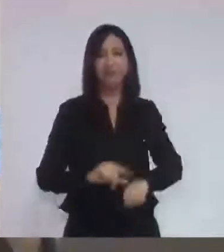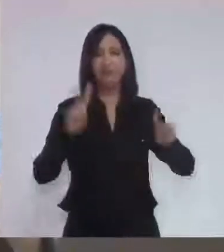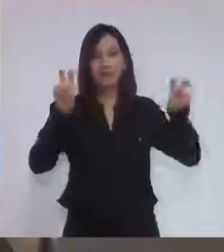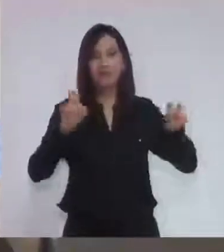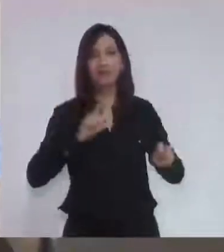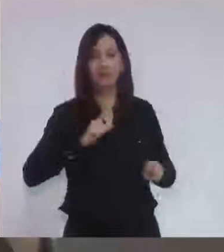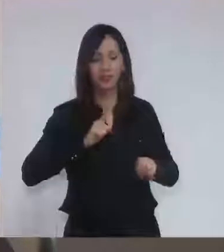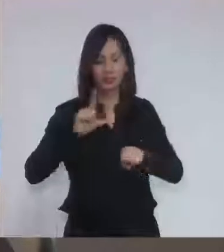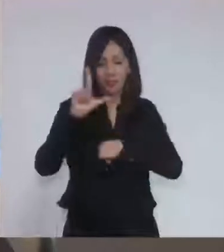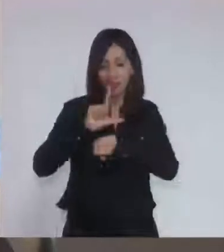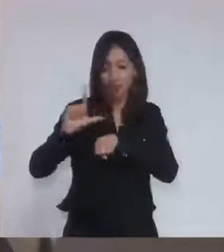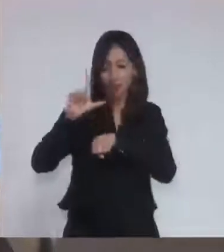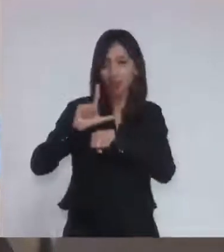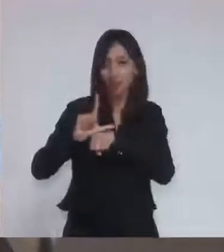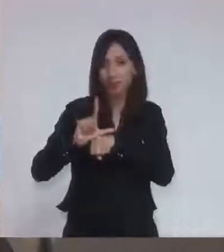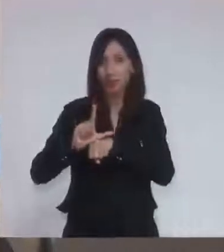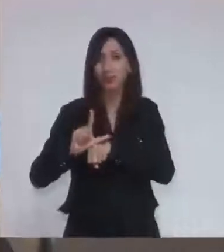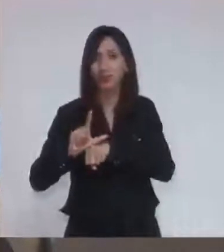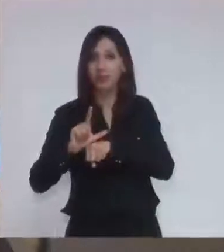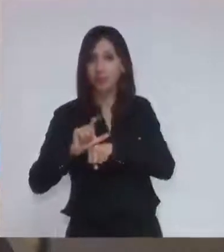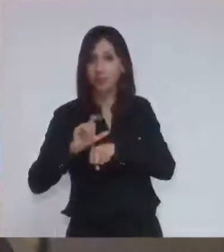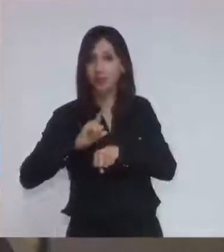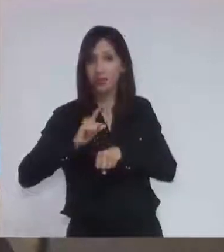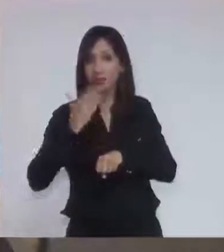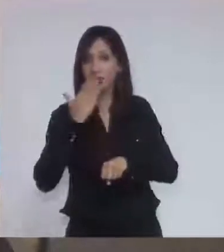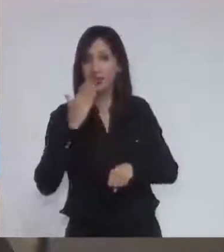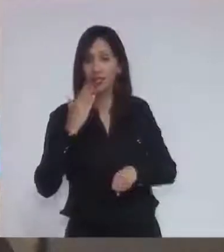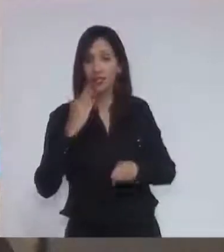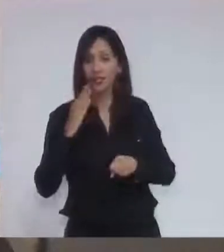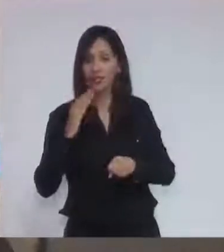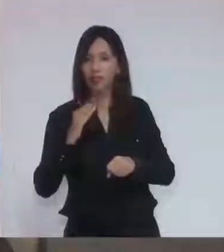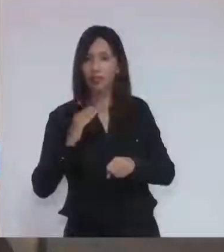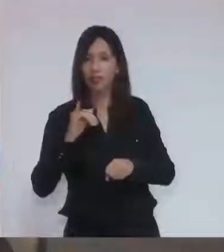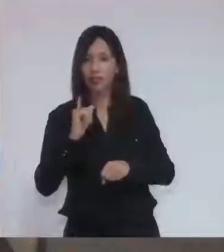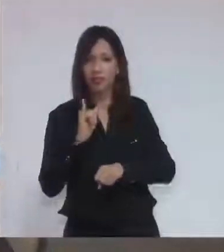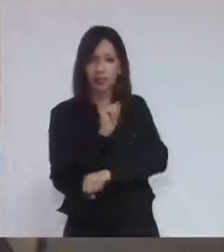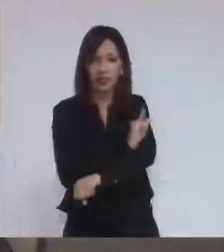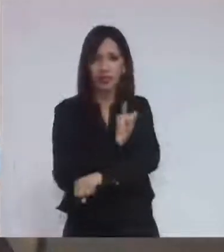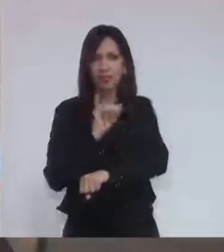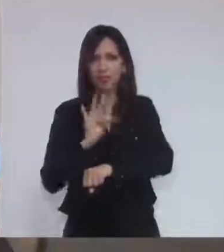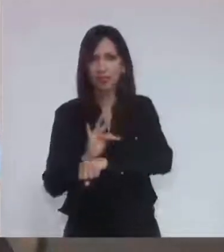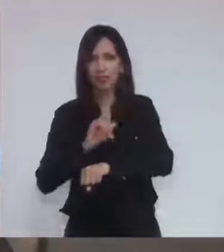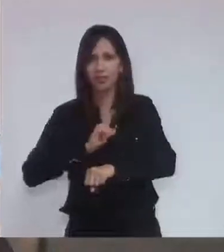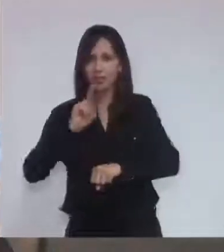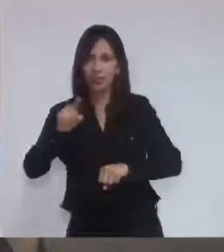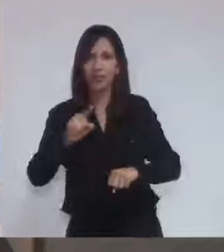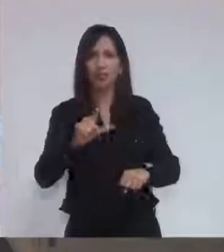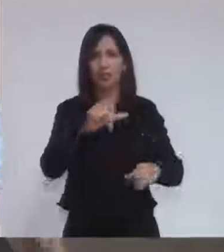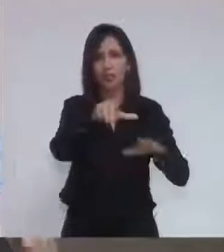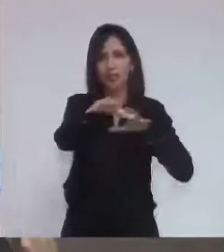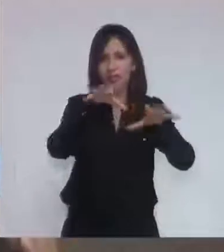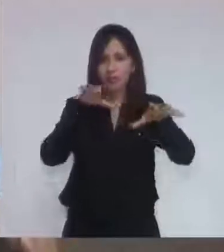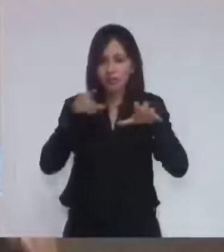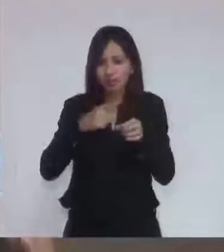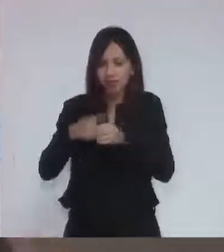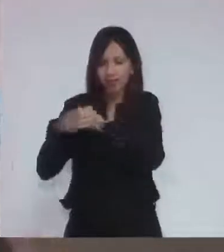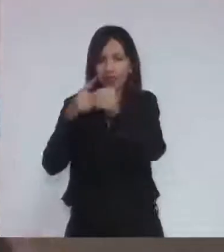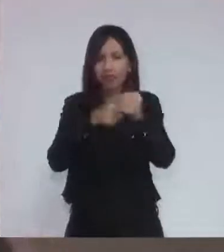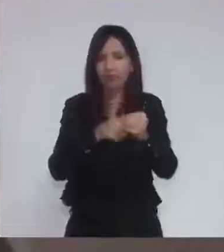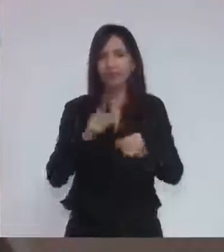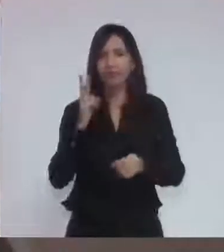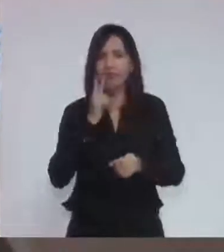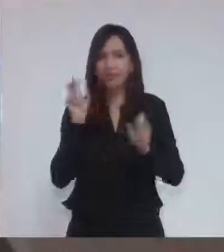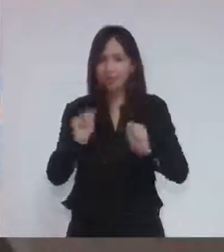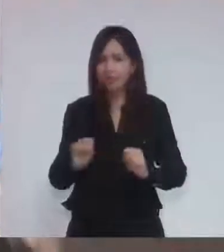como Itupéva e Valinhos, que são aqui os nossos limítrofes, o que elas têm de bom que Vinhedo pode absorver? Não é?